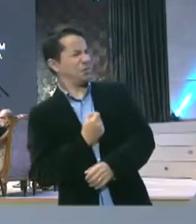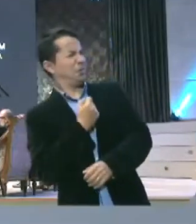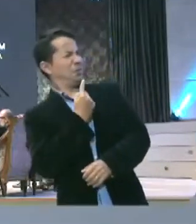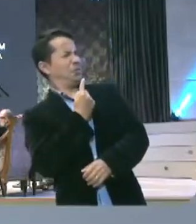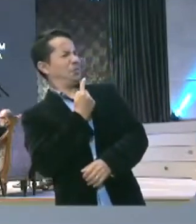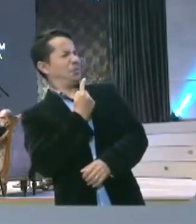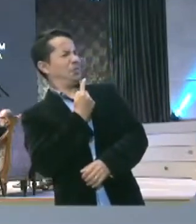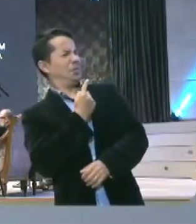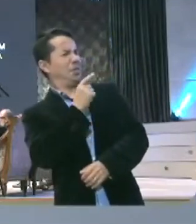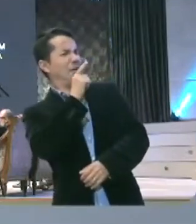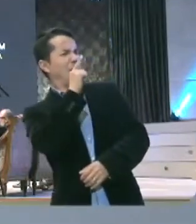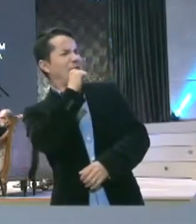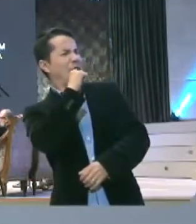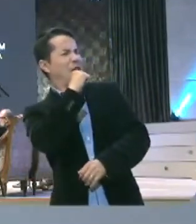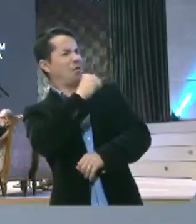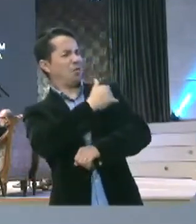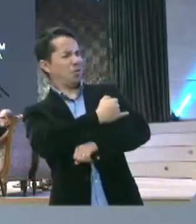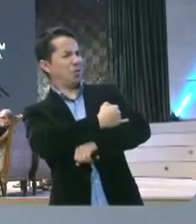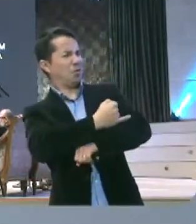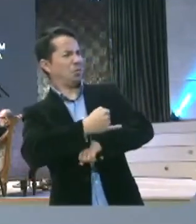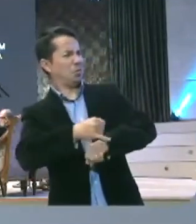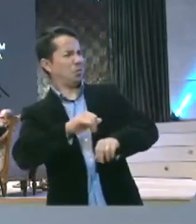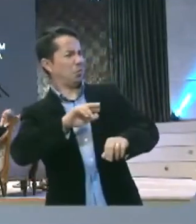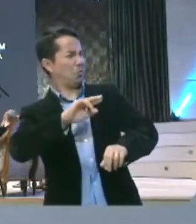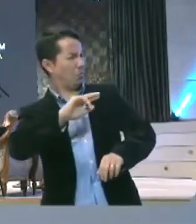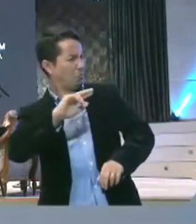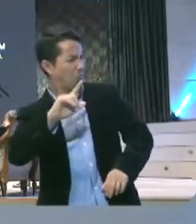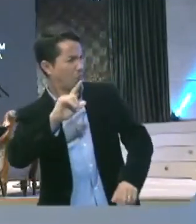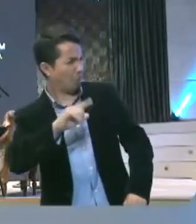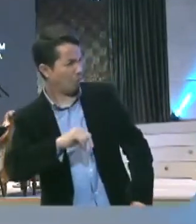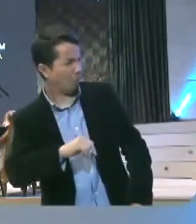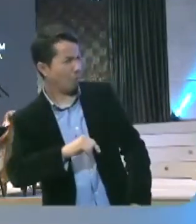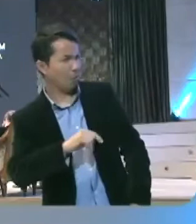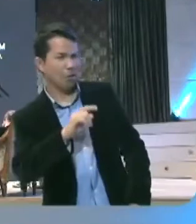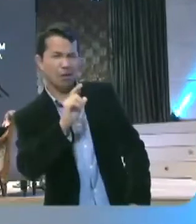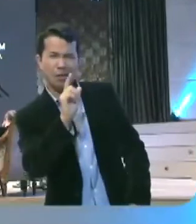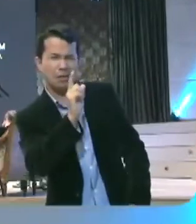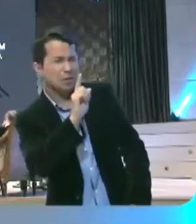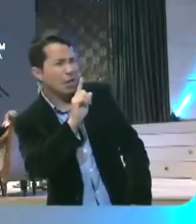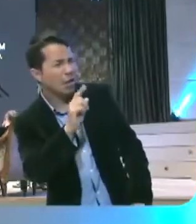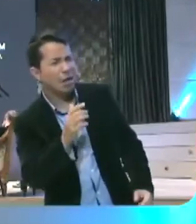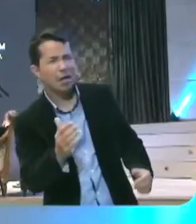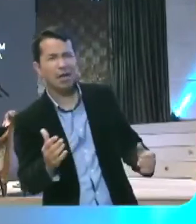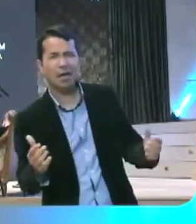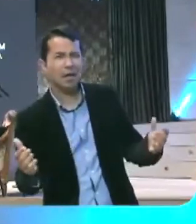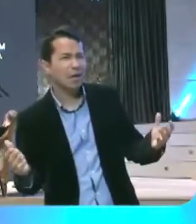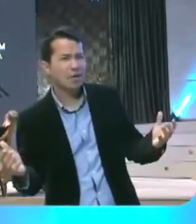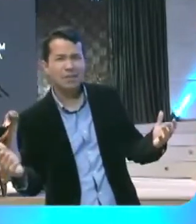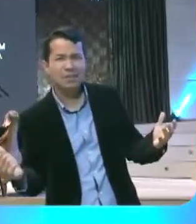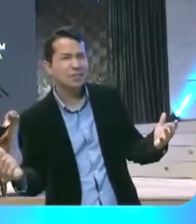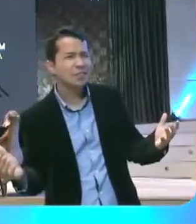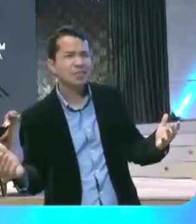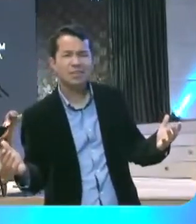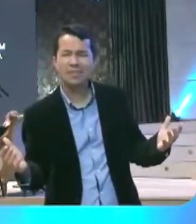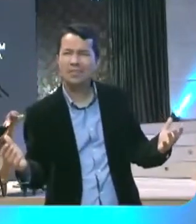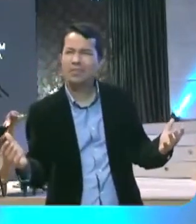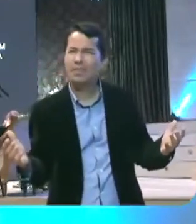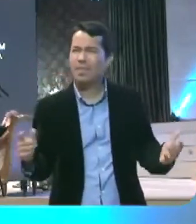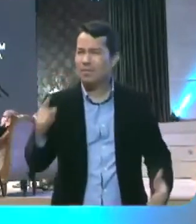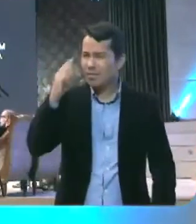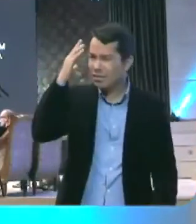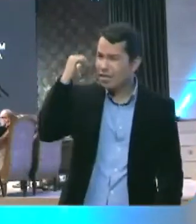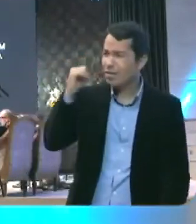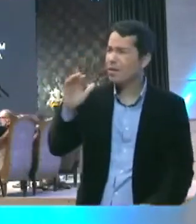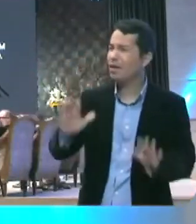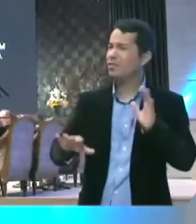não é um lugar sabe os lugares que pra nós denotam coisas sagradas